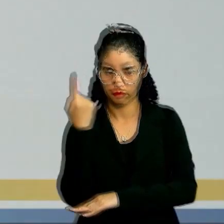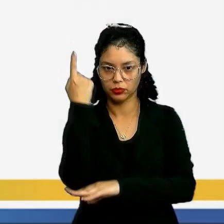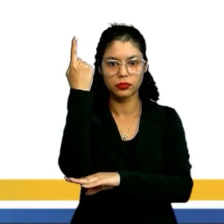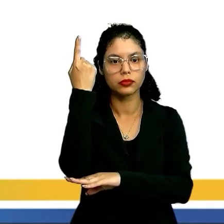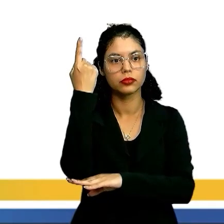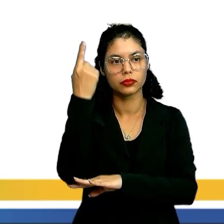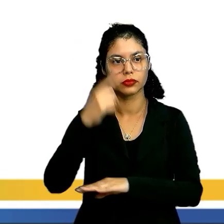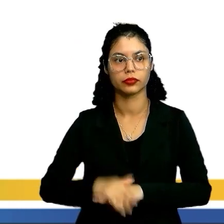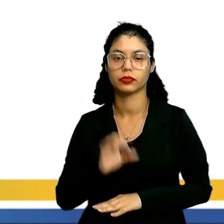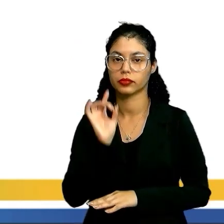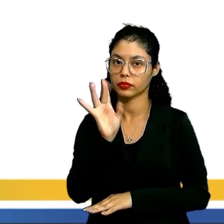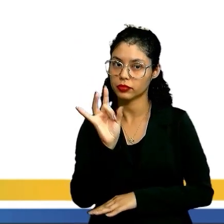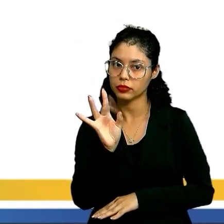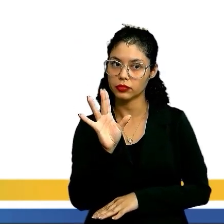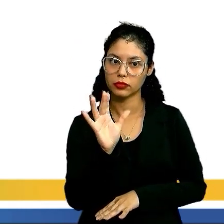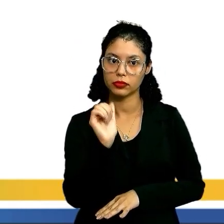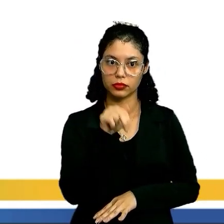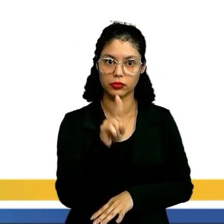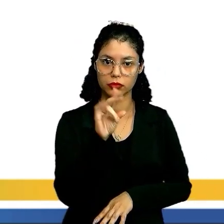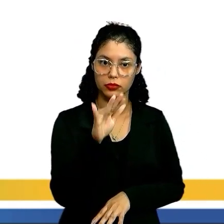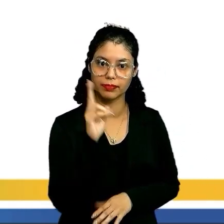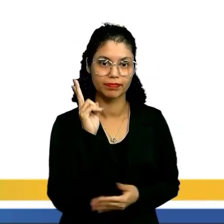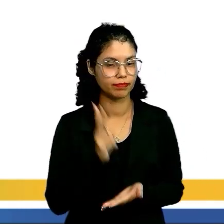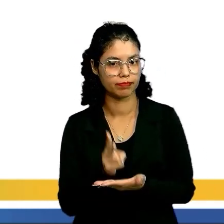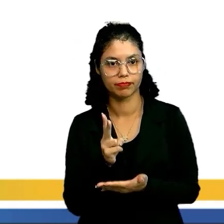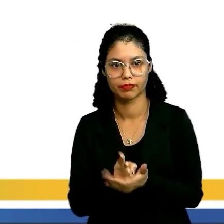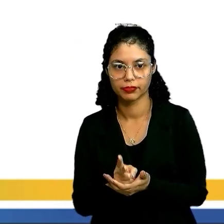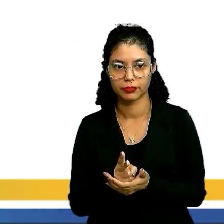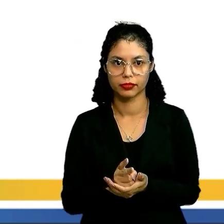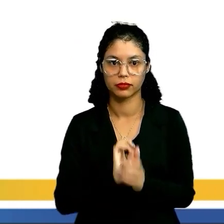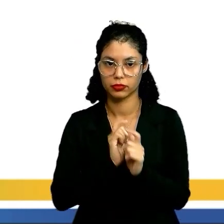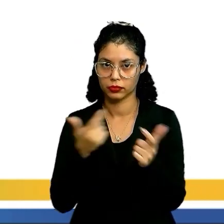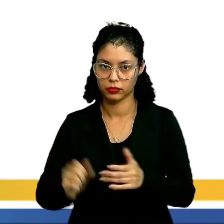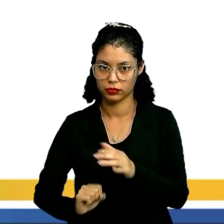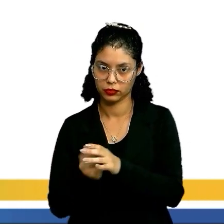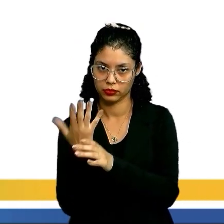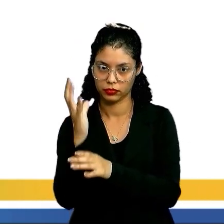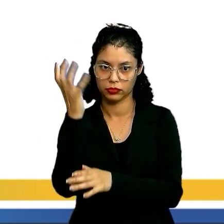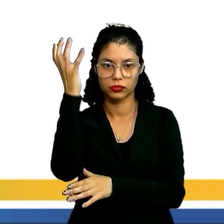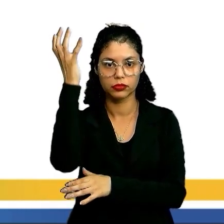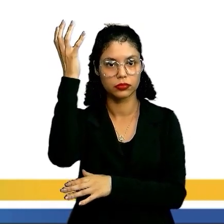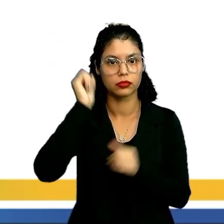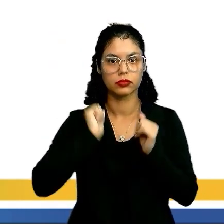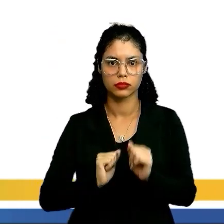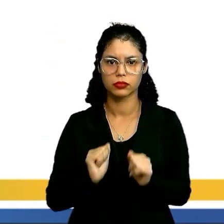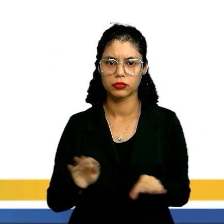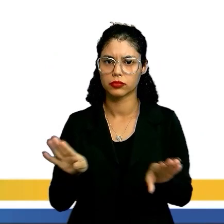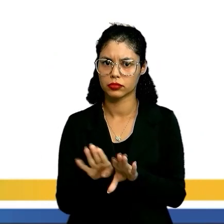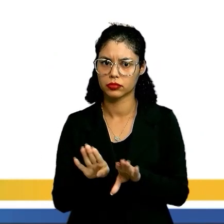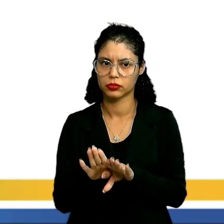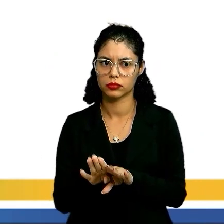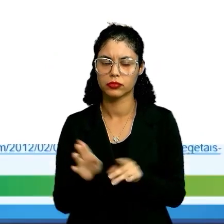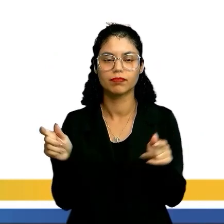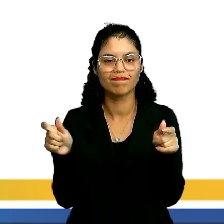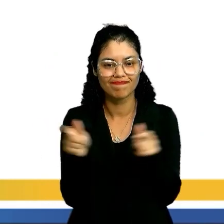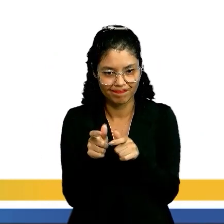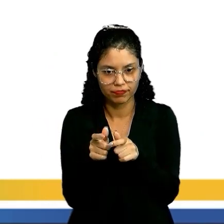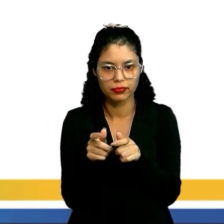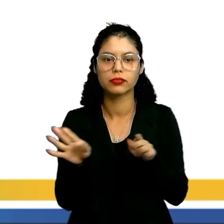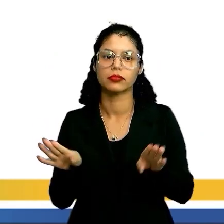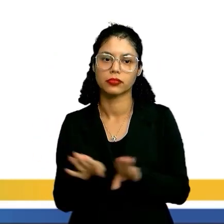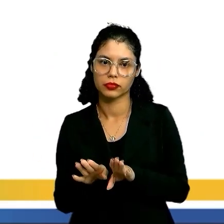certo? Só que a auxina, ela nem sempre estimula o crescimento. podendo também